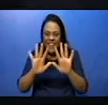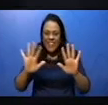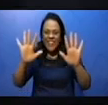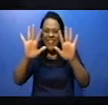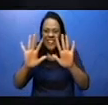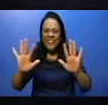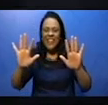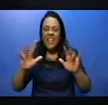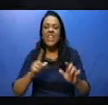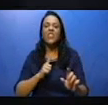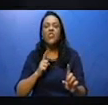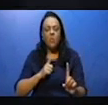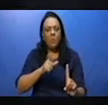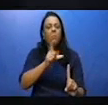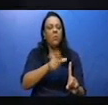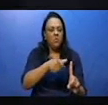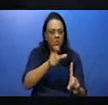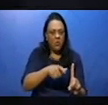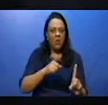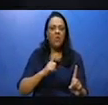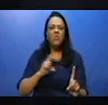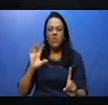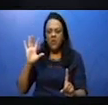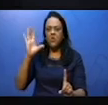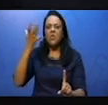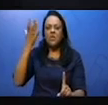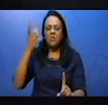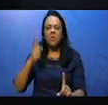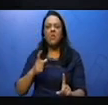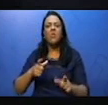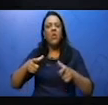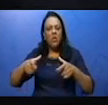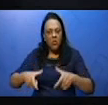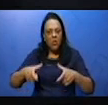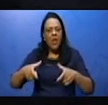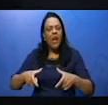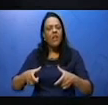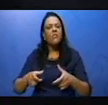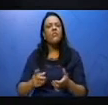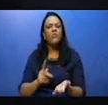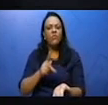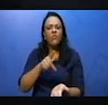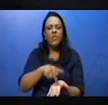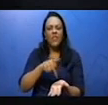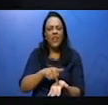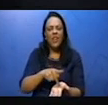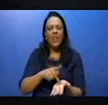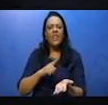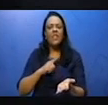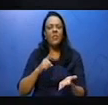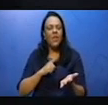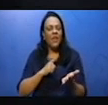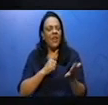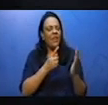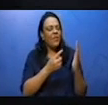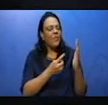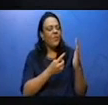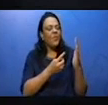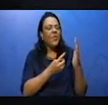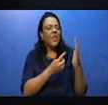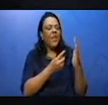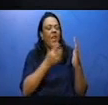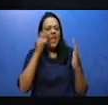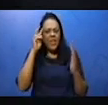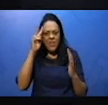fatos, personagens, espaços semelhantes aos reais, e narrativas maravilhosas, que relatavam